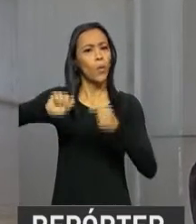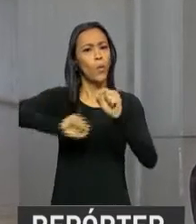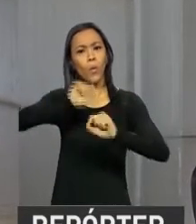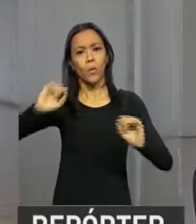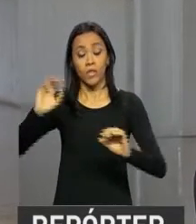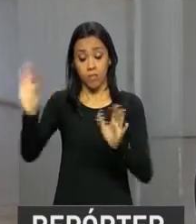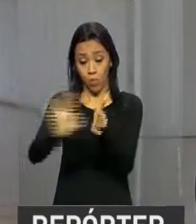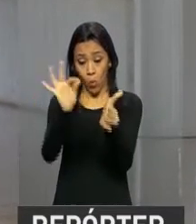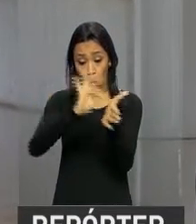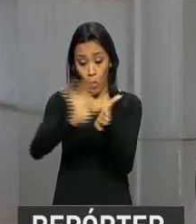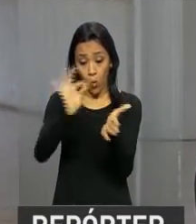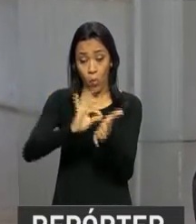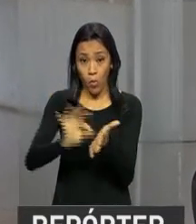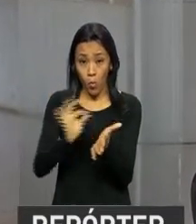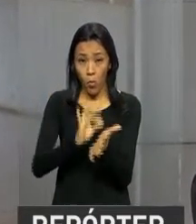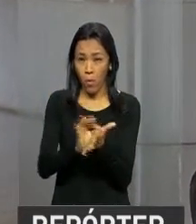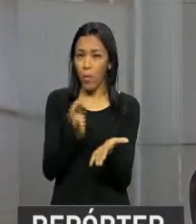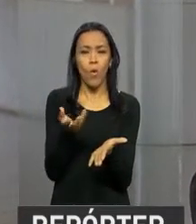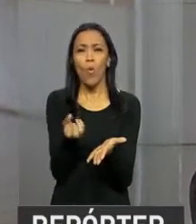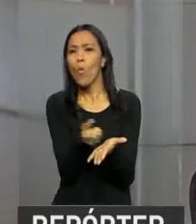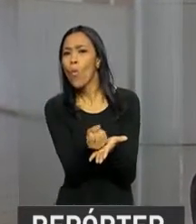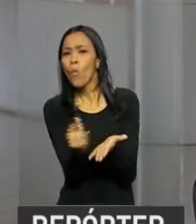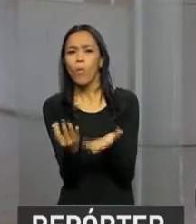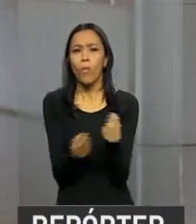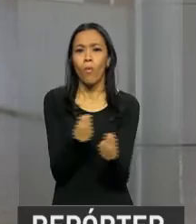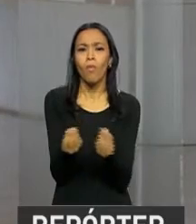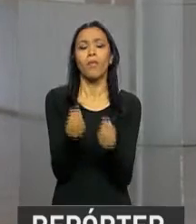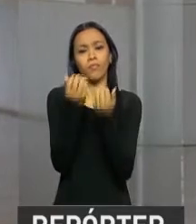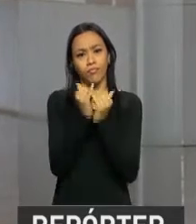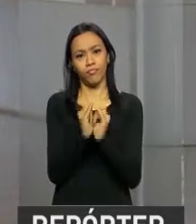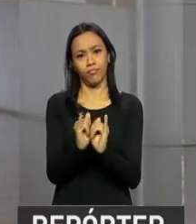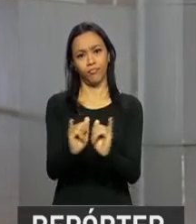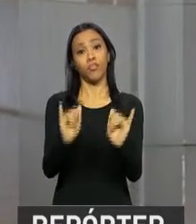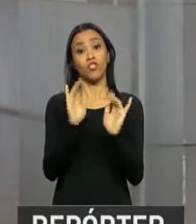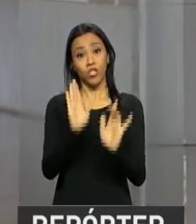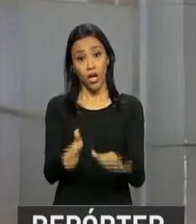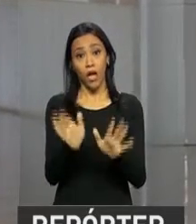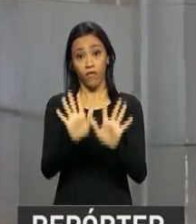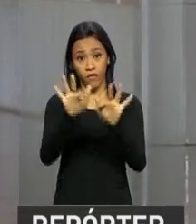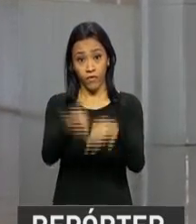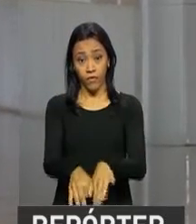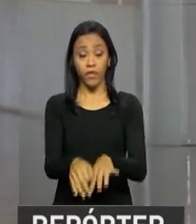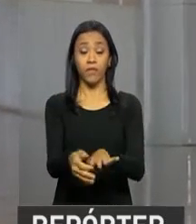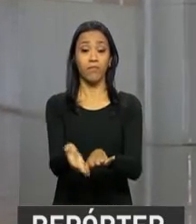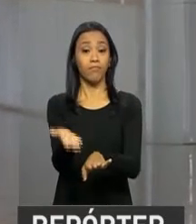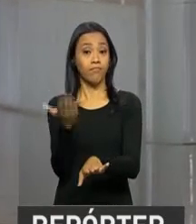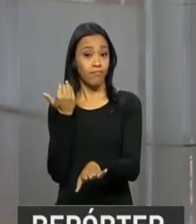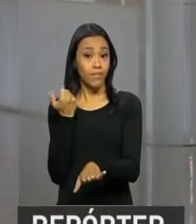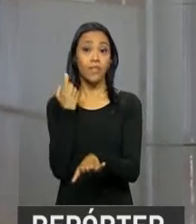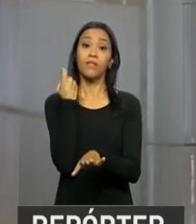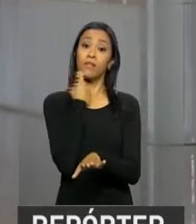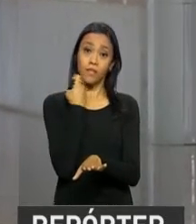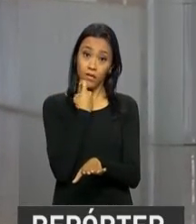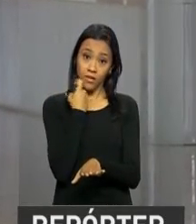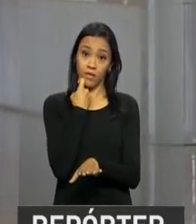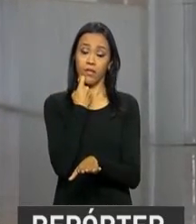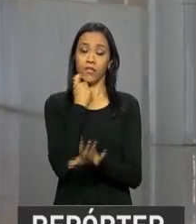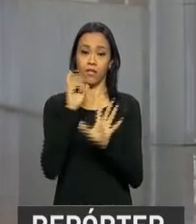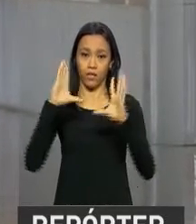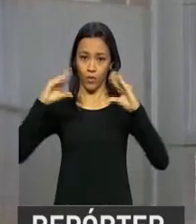as inscrições para o Exame Nacional do Ensino Médio. Essas inscrições foram encerradas às 11 horas 59 minutos da